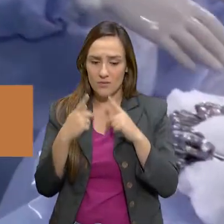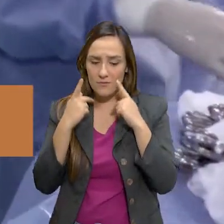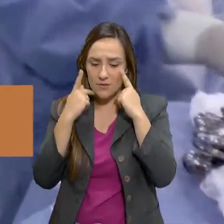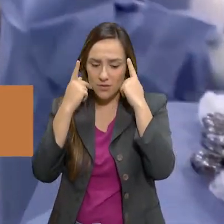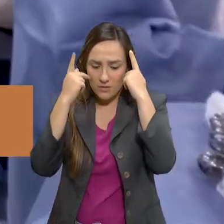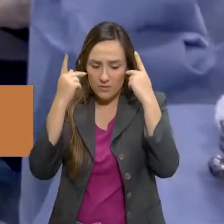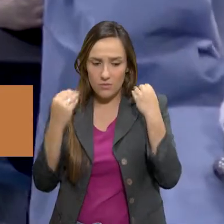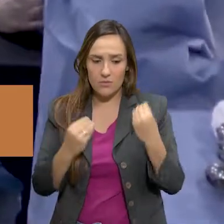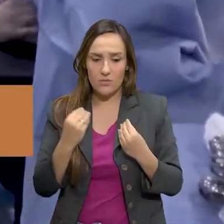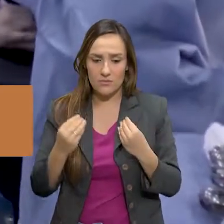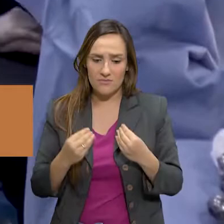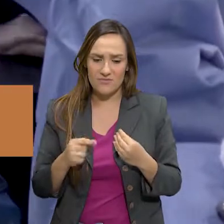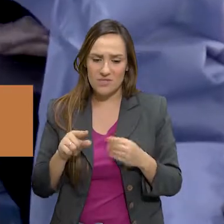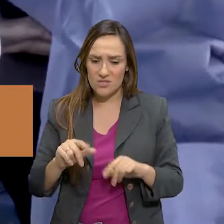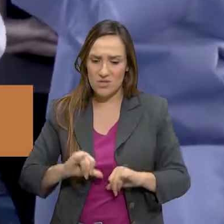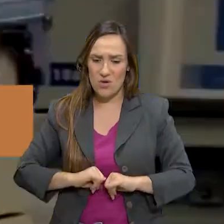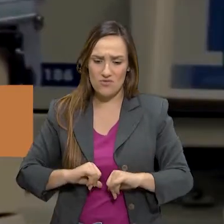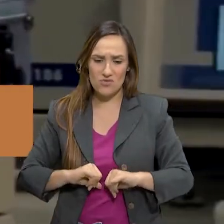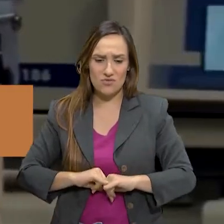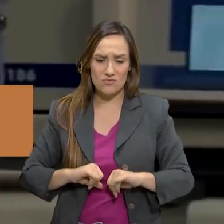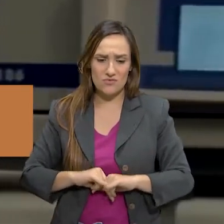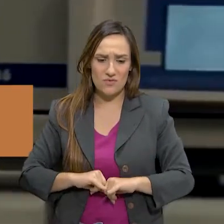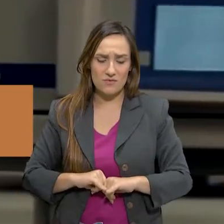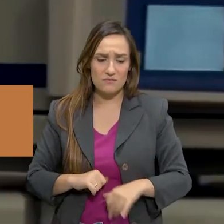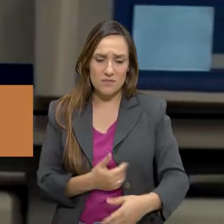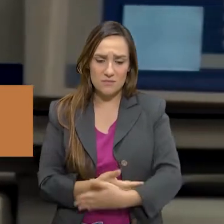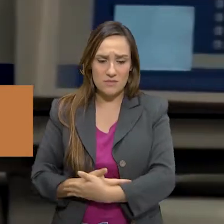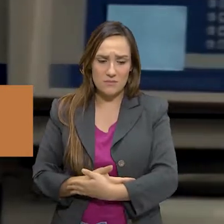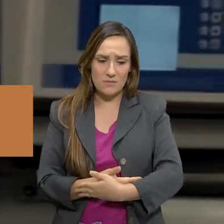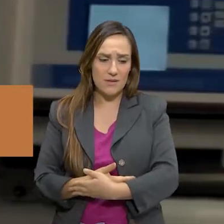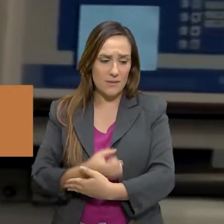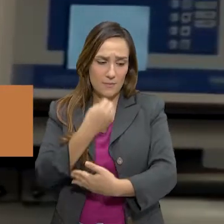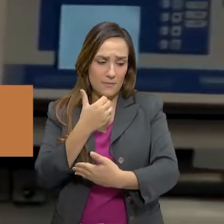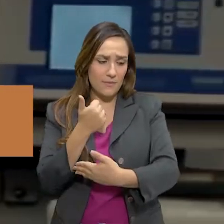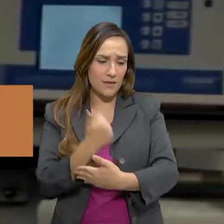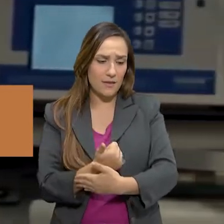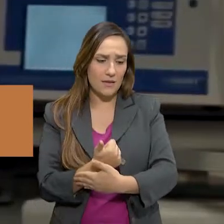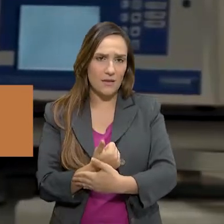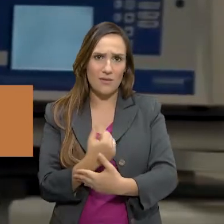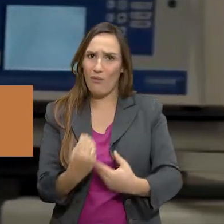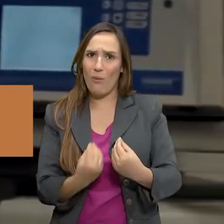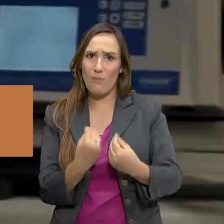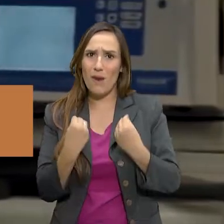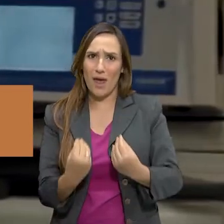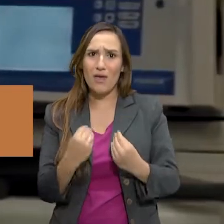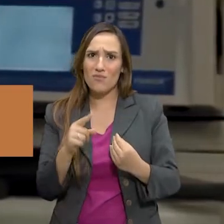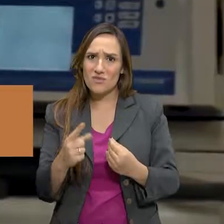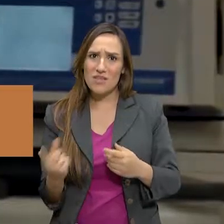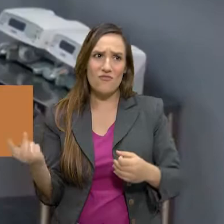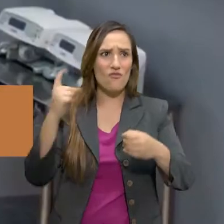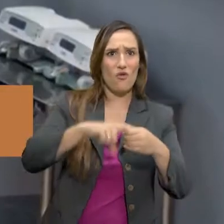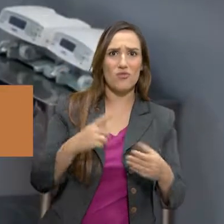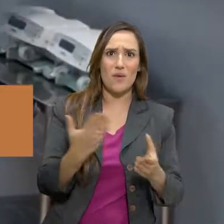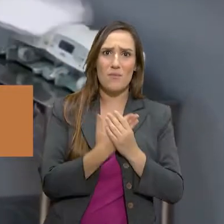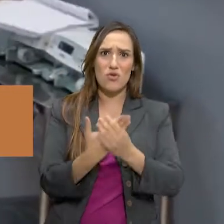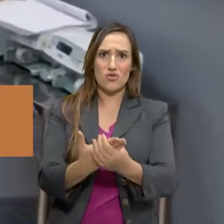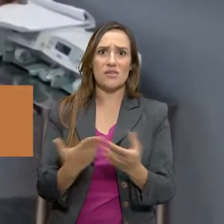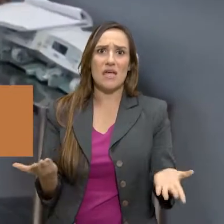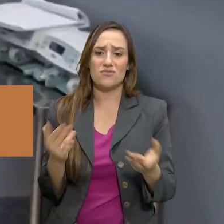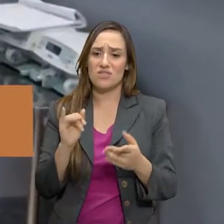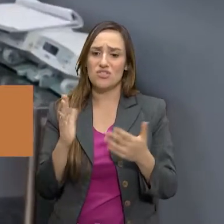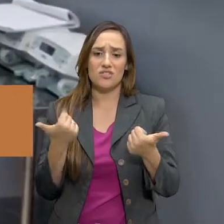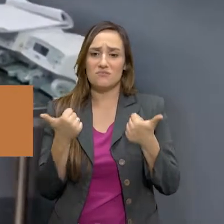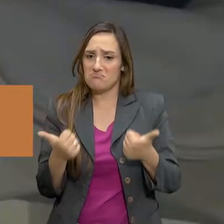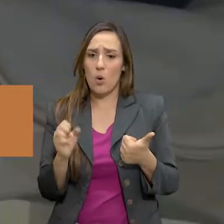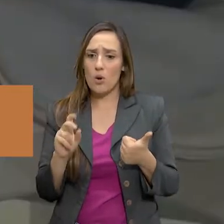desconhecem ou porque você imagina, depois do parto, você sofre, mas você está na sua casa já com seu bebê, e se o bebê está tudo bem, como é que você vai voltar